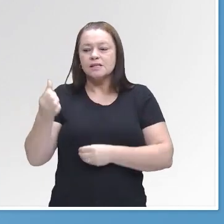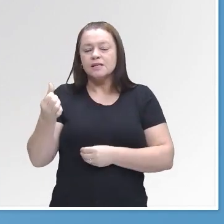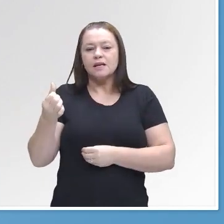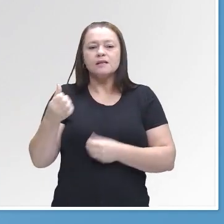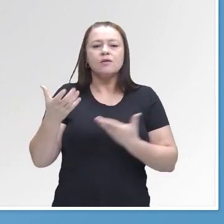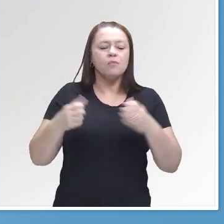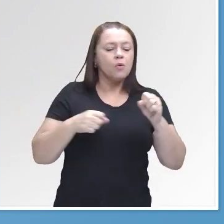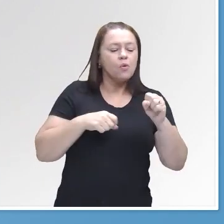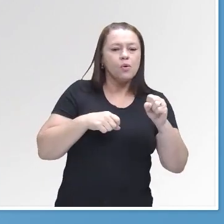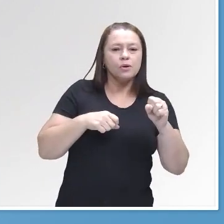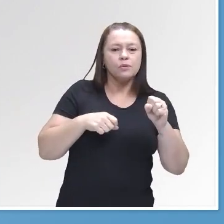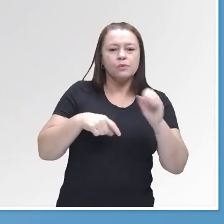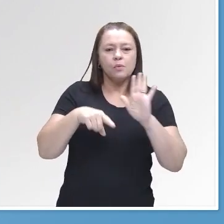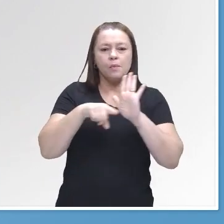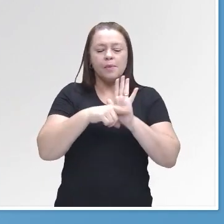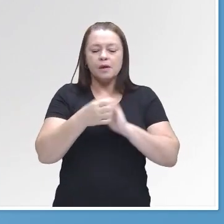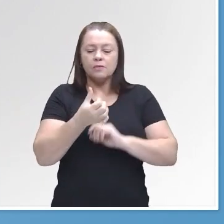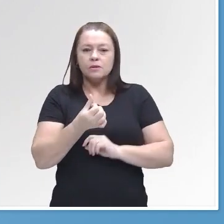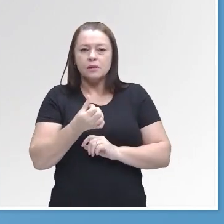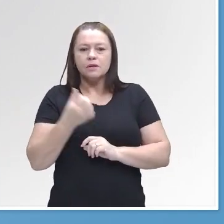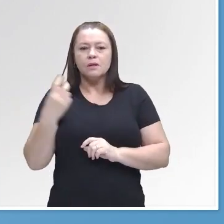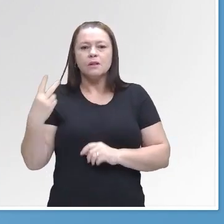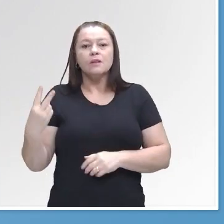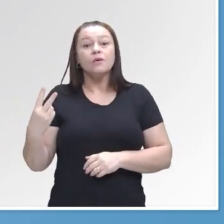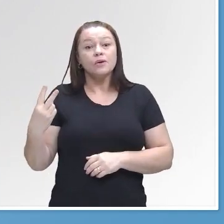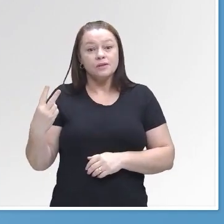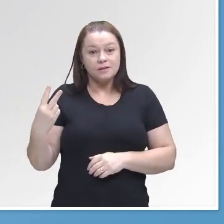6, 2.